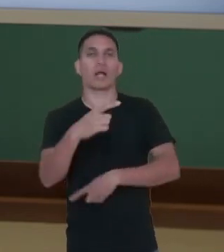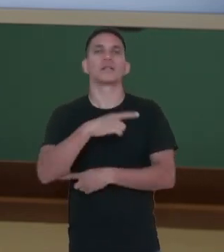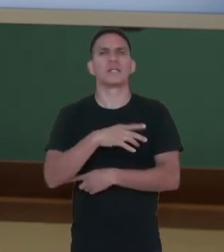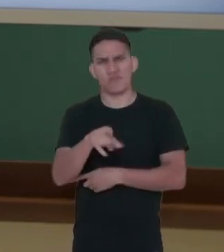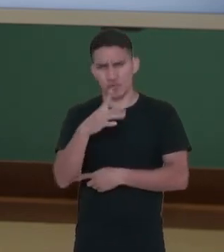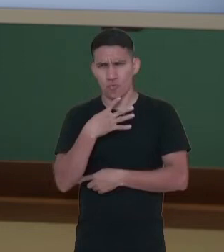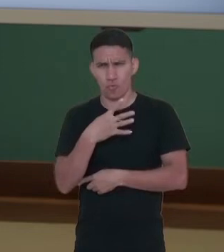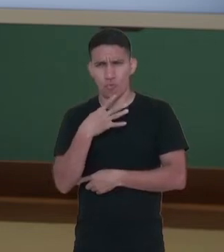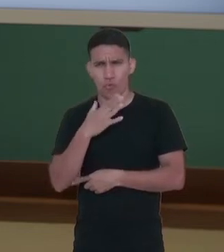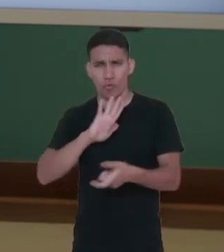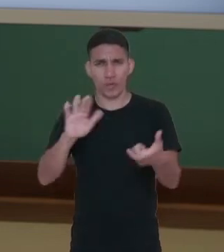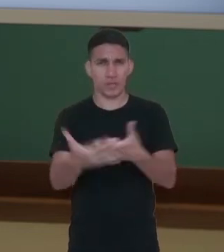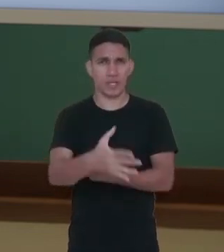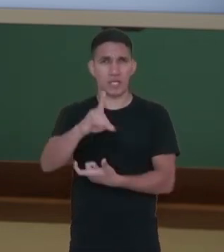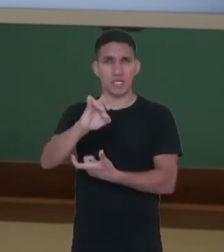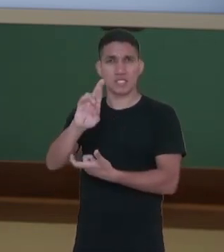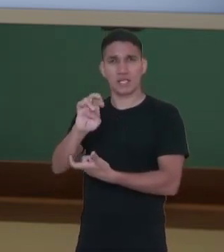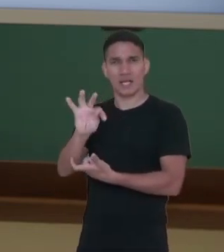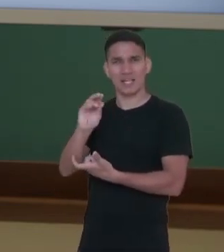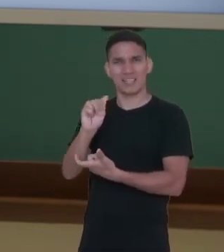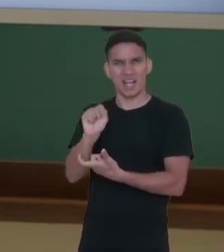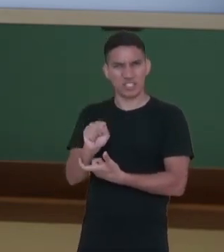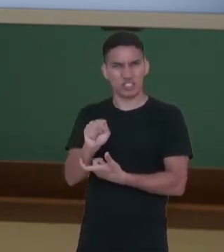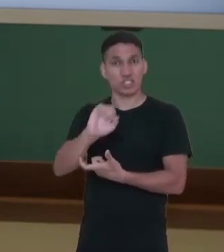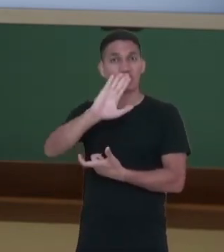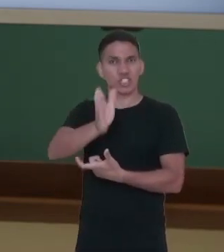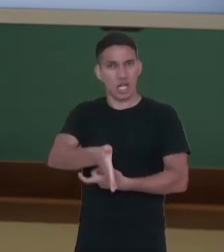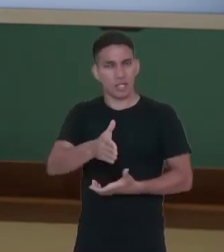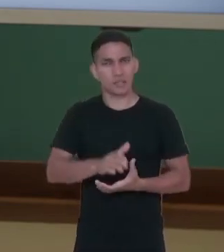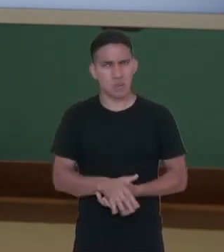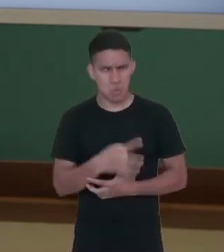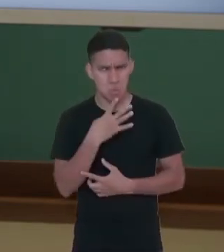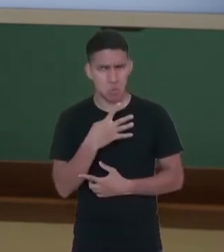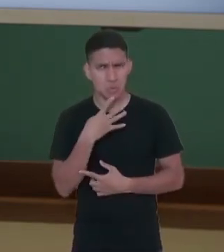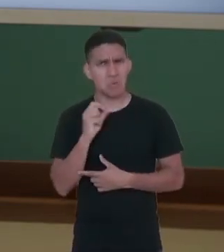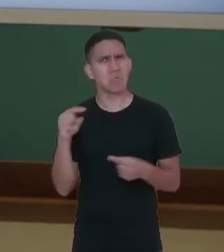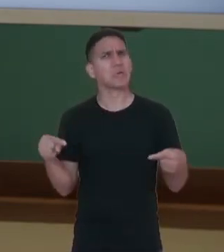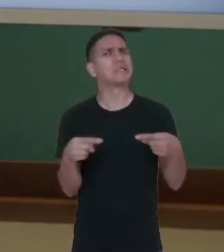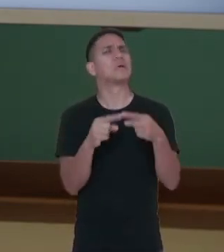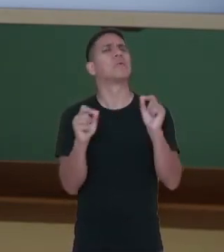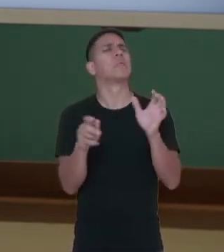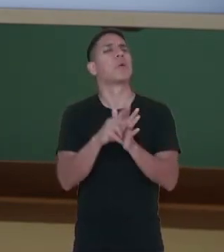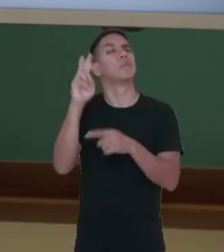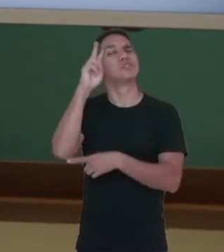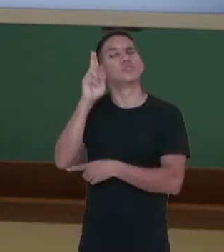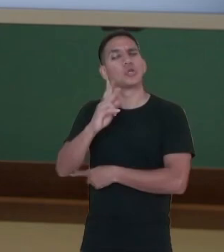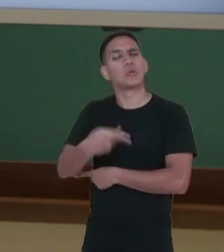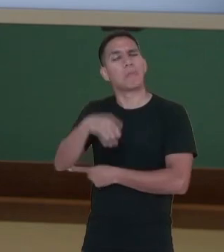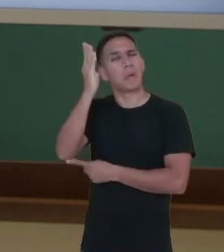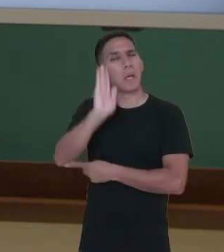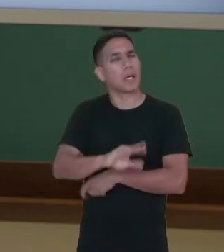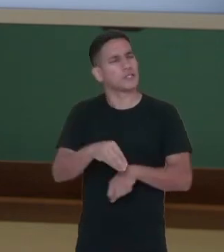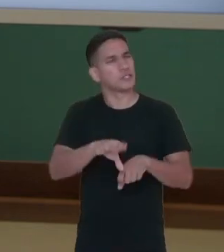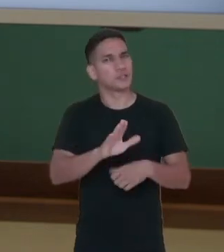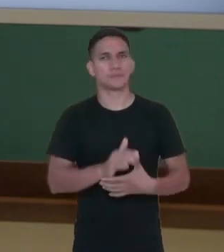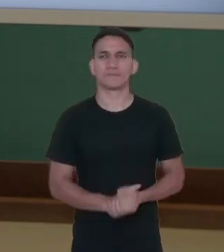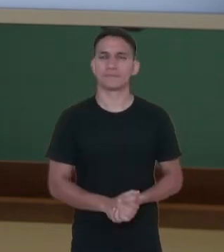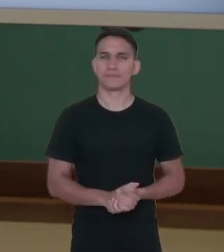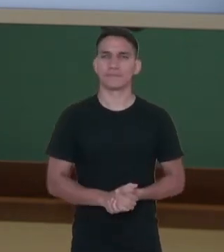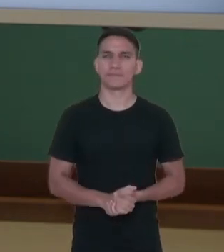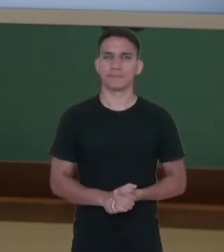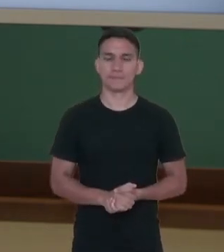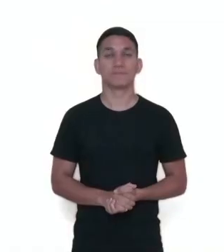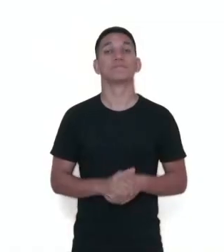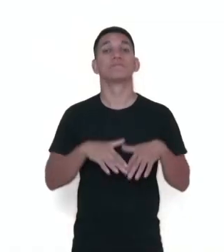Você já ouviu falar desse termo, Diretas Já? O que tem a ver com a história do Brasil? Fica a dica.